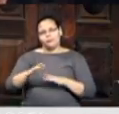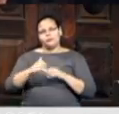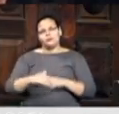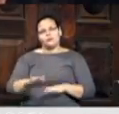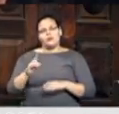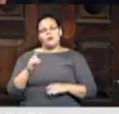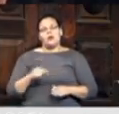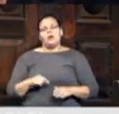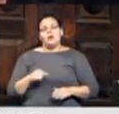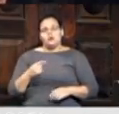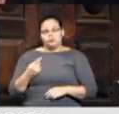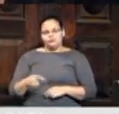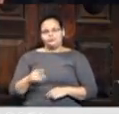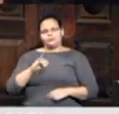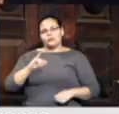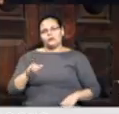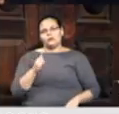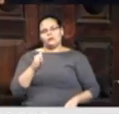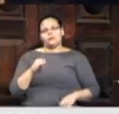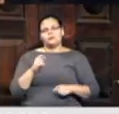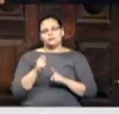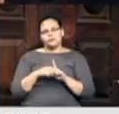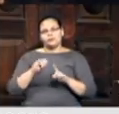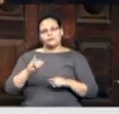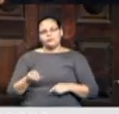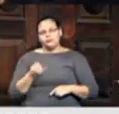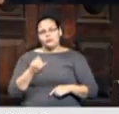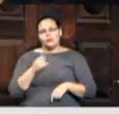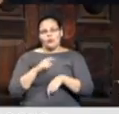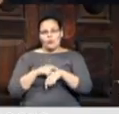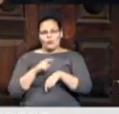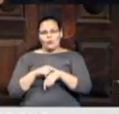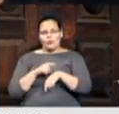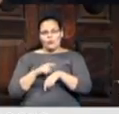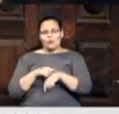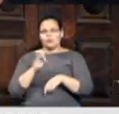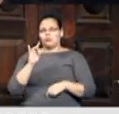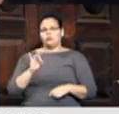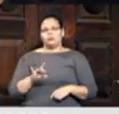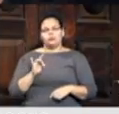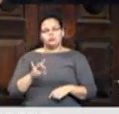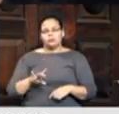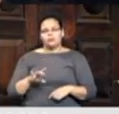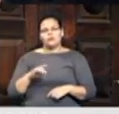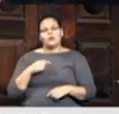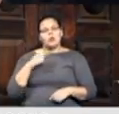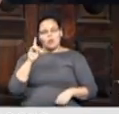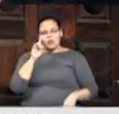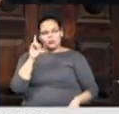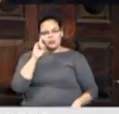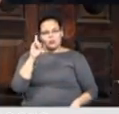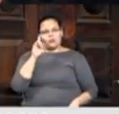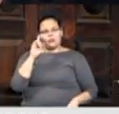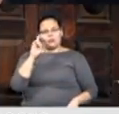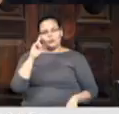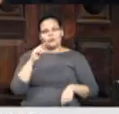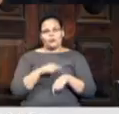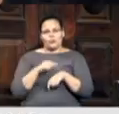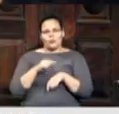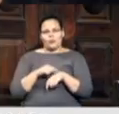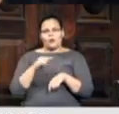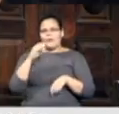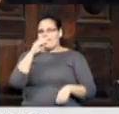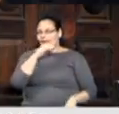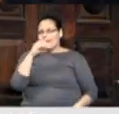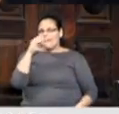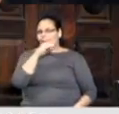total janeiro. É nele que se filtra a hora de uma hora solo, e cada um na aurora